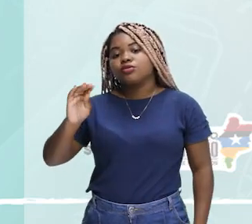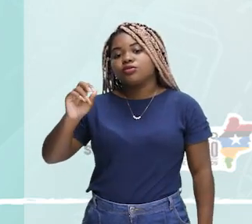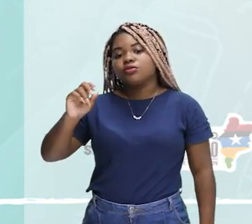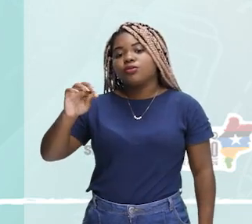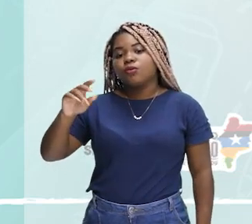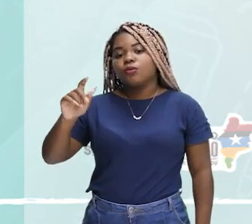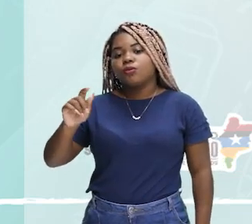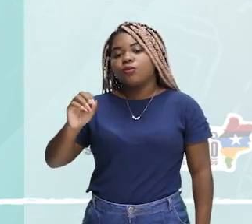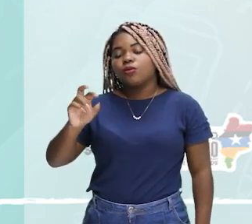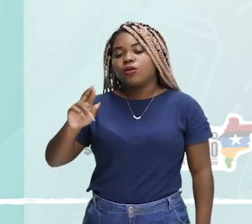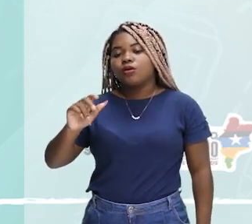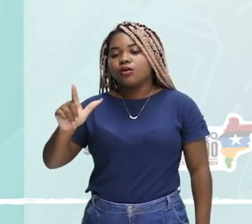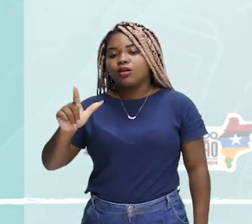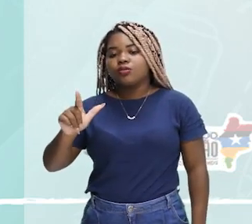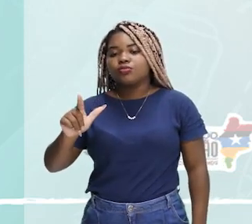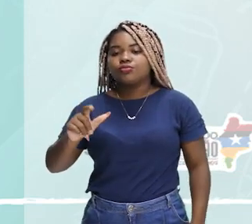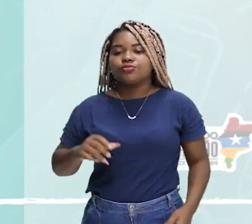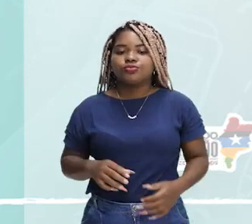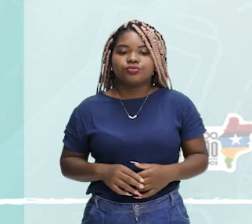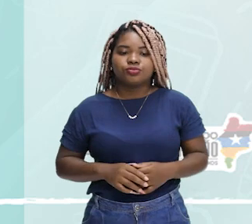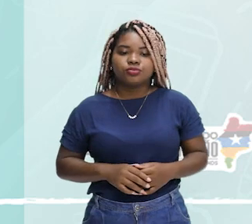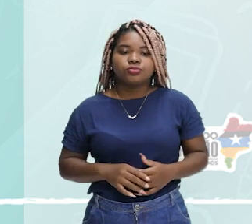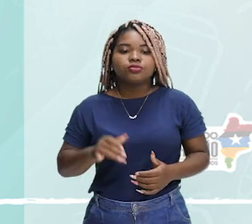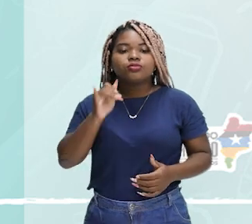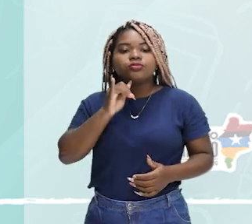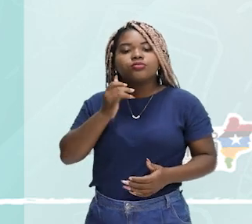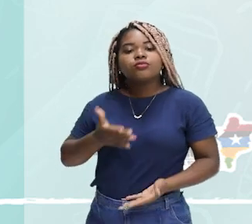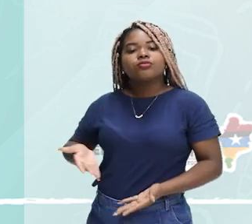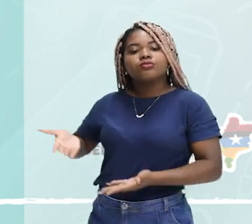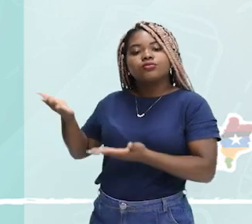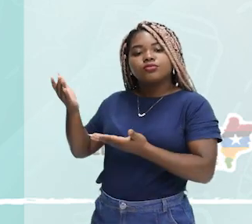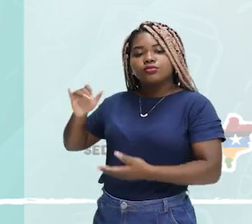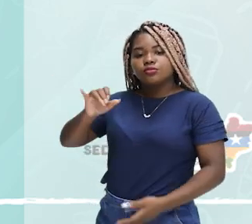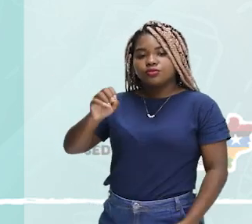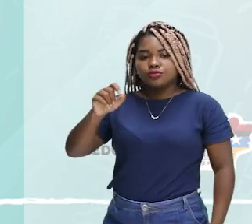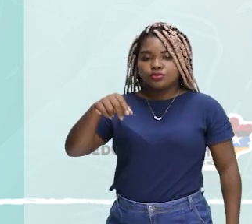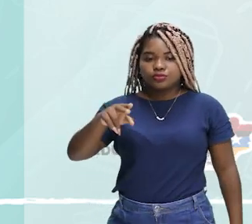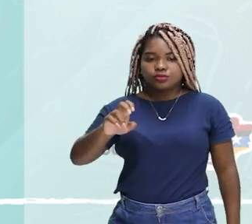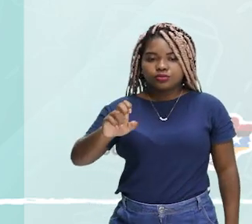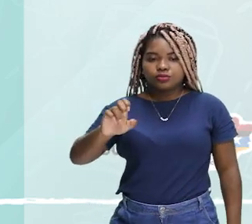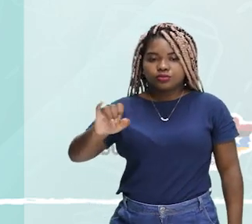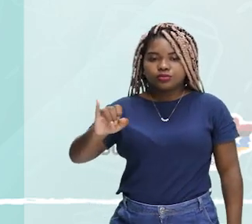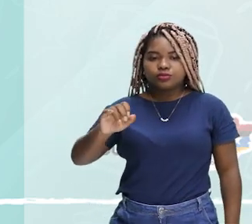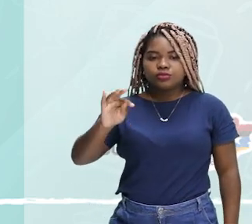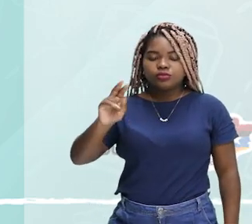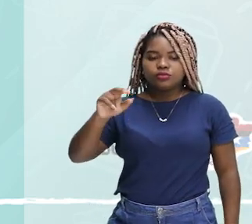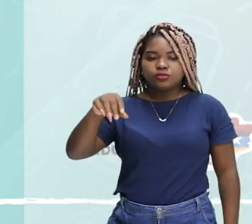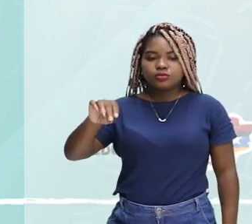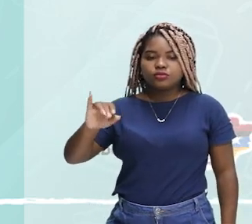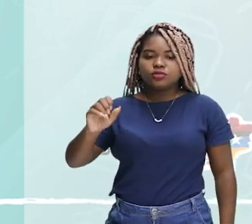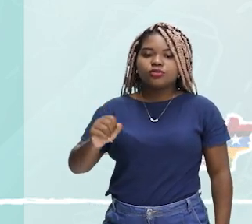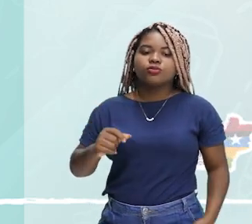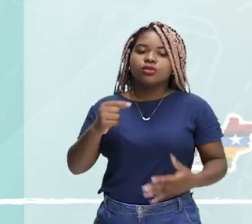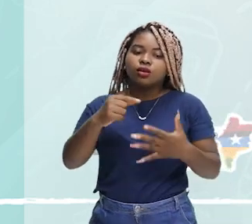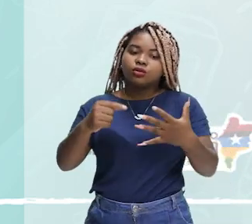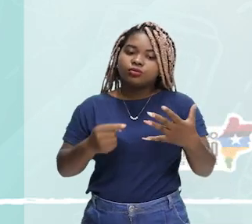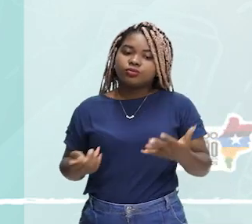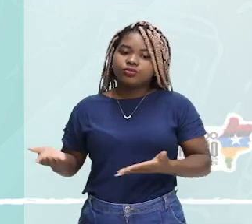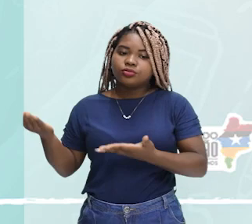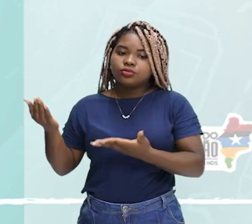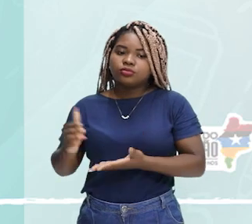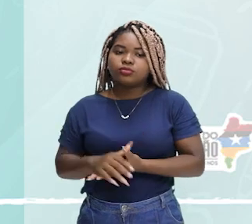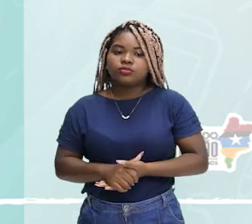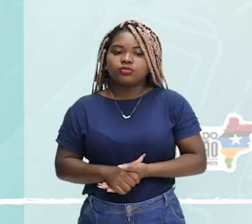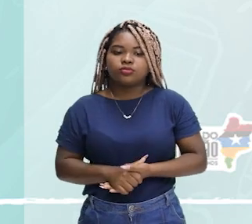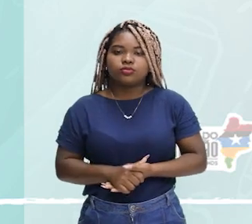com ou sem o S no final: jockey, túneis, vácuo, distúrbio e amônio. Observem